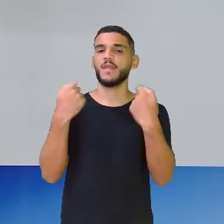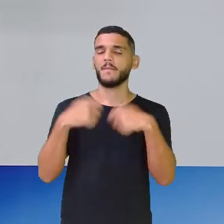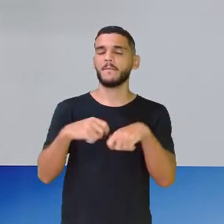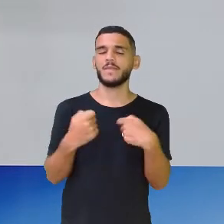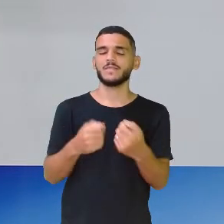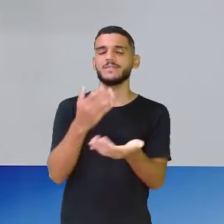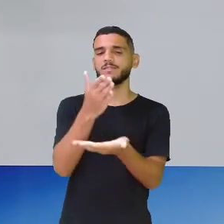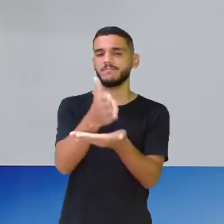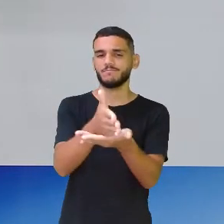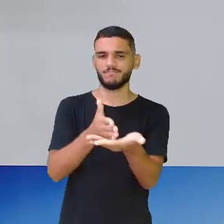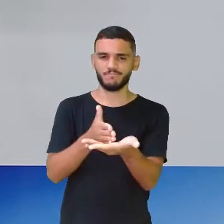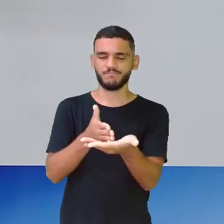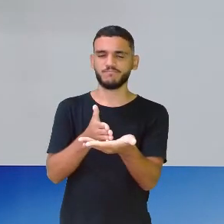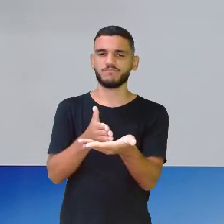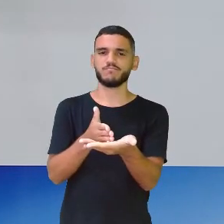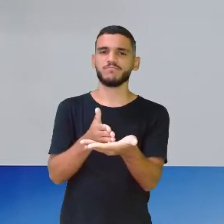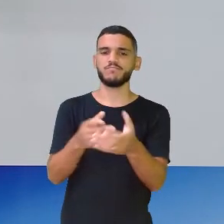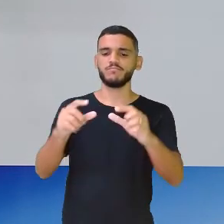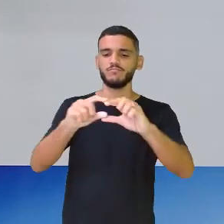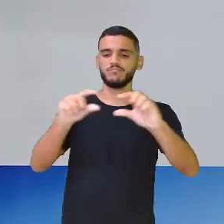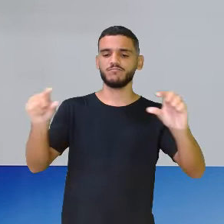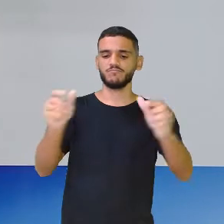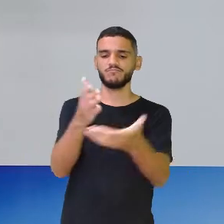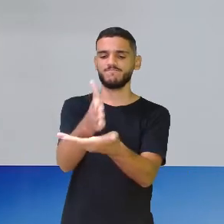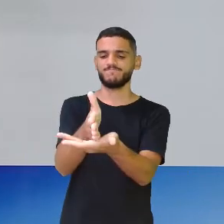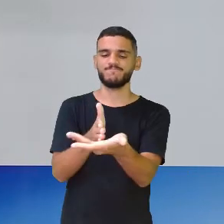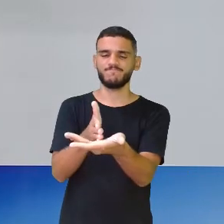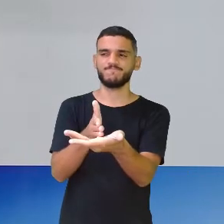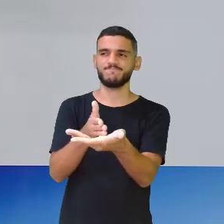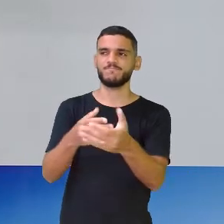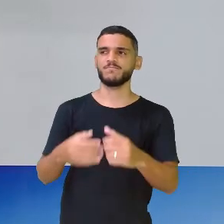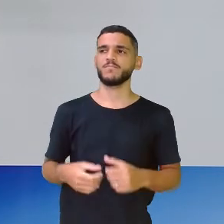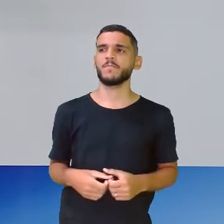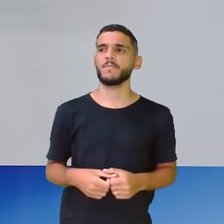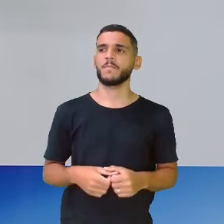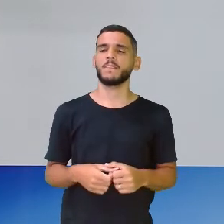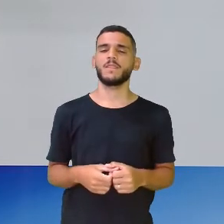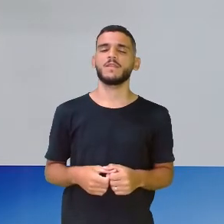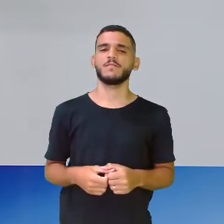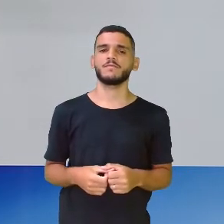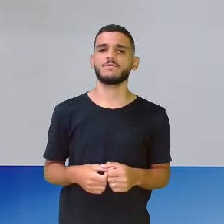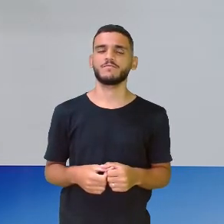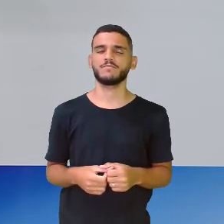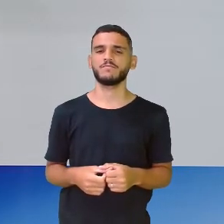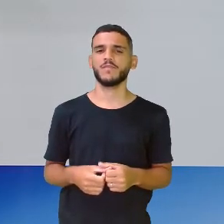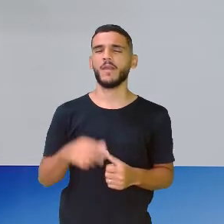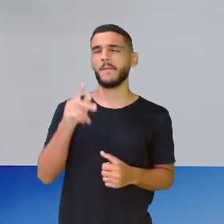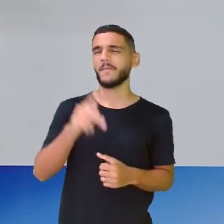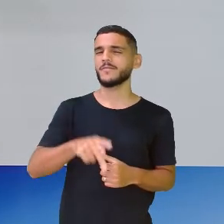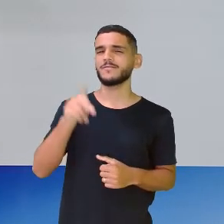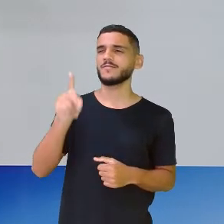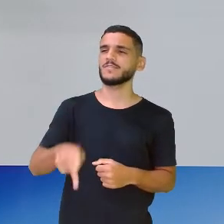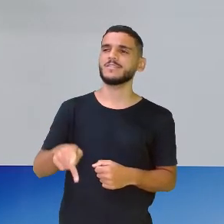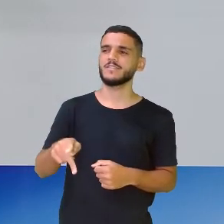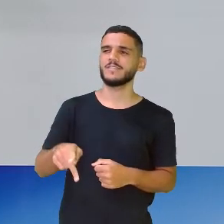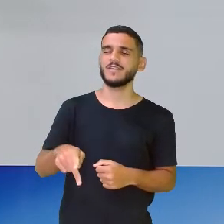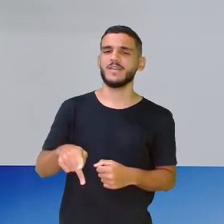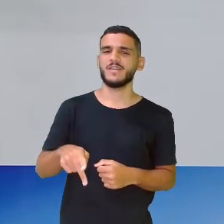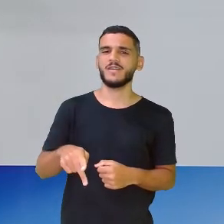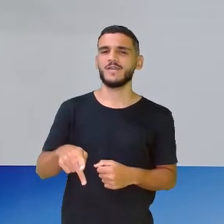esse inteiro em metade. Professora, mas e